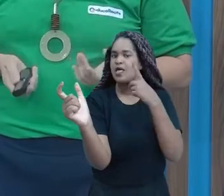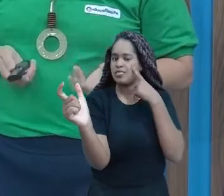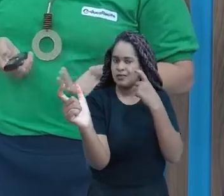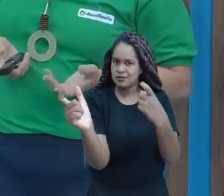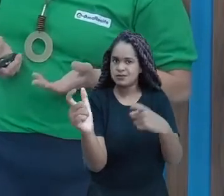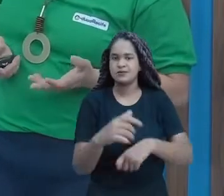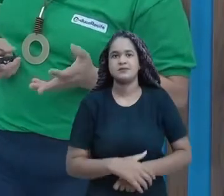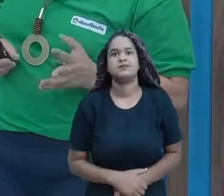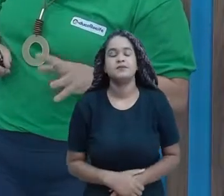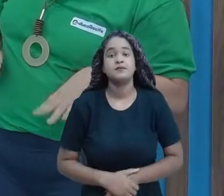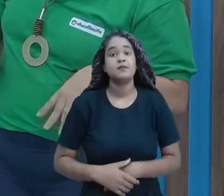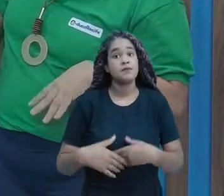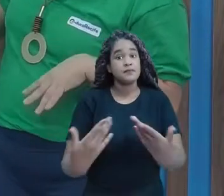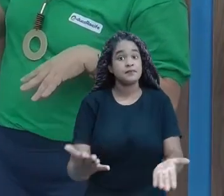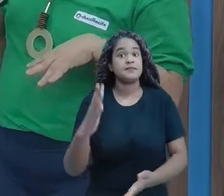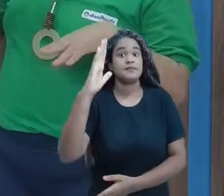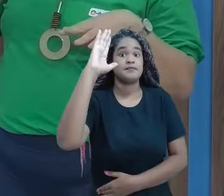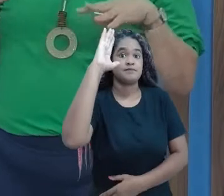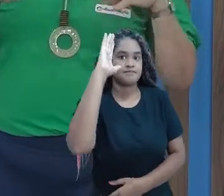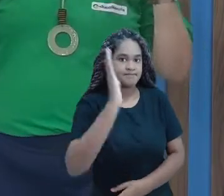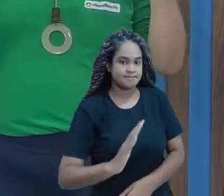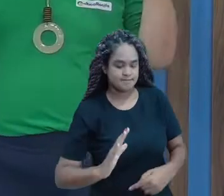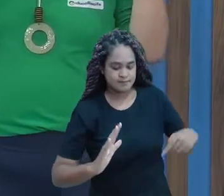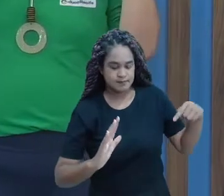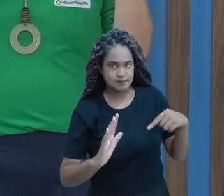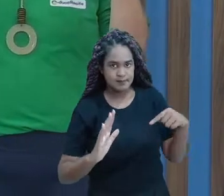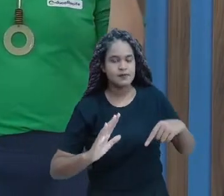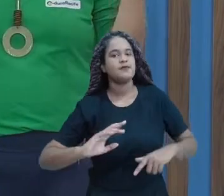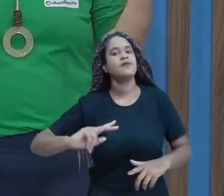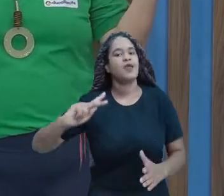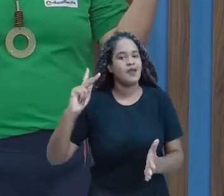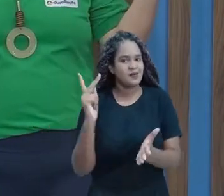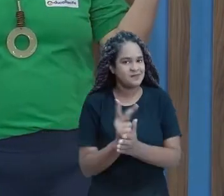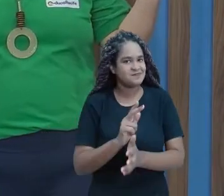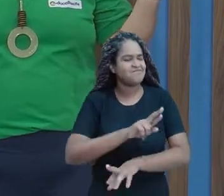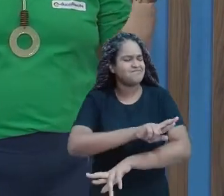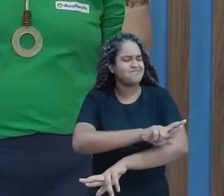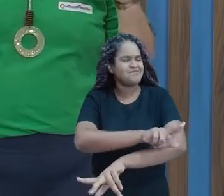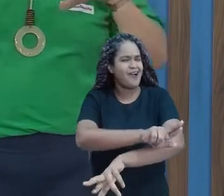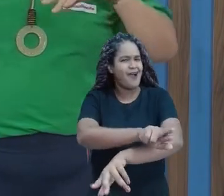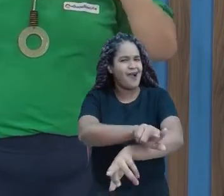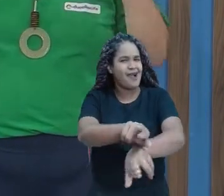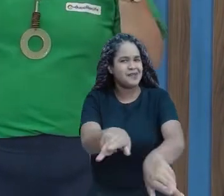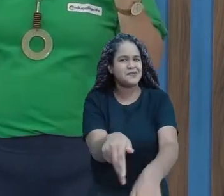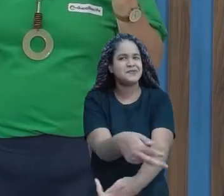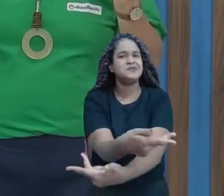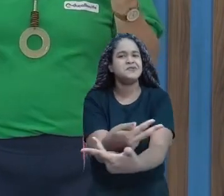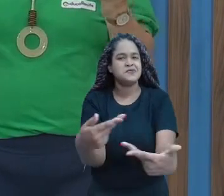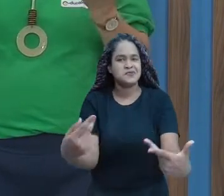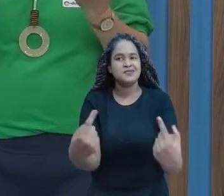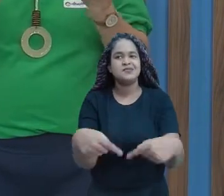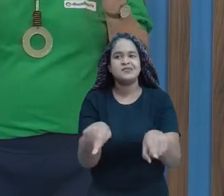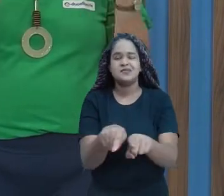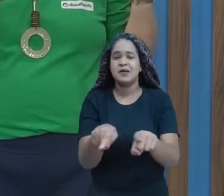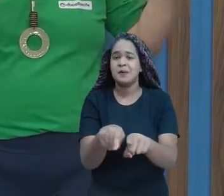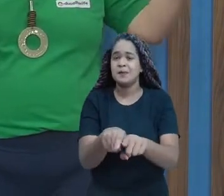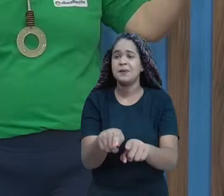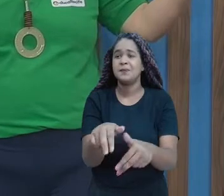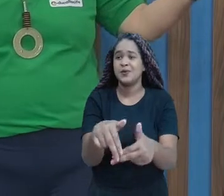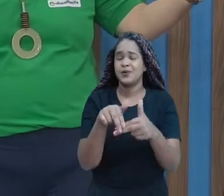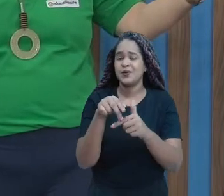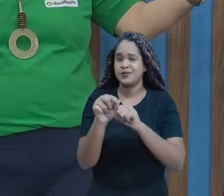lá. No Brasil, né, estava acontecendo muita coisa, né? Tava também, tinha pouco tempo